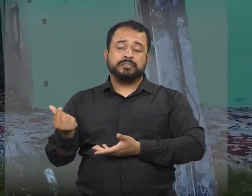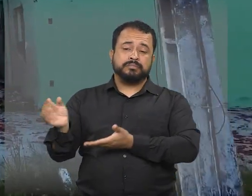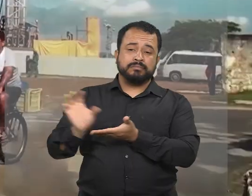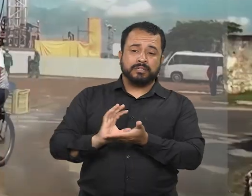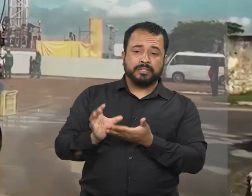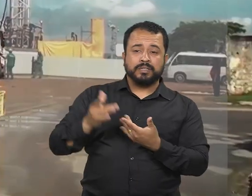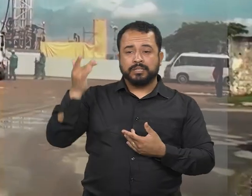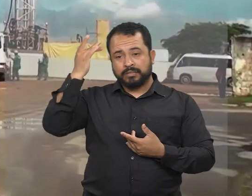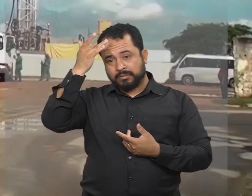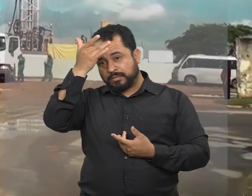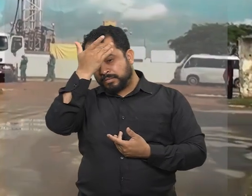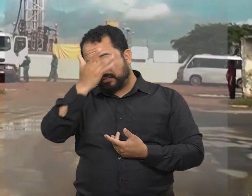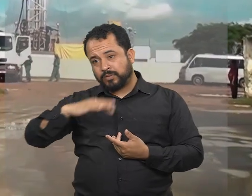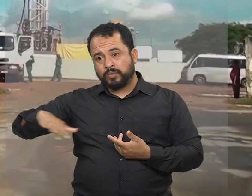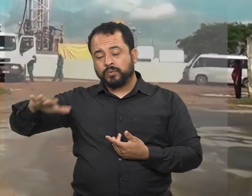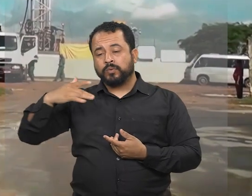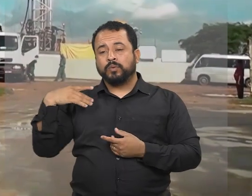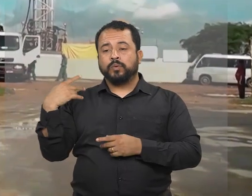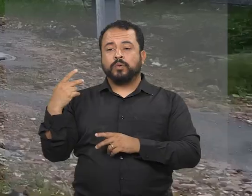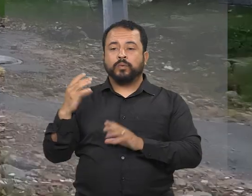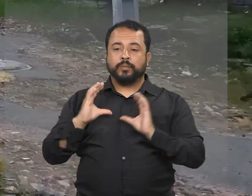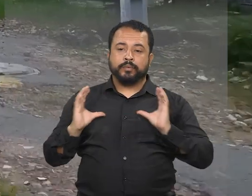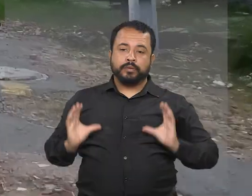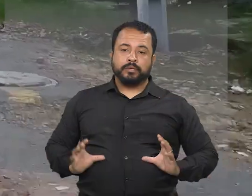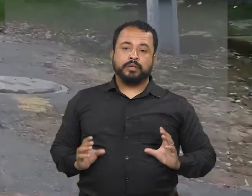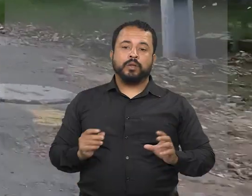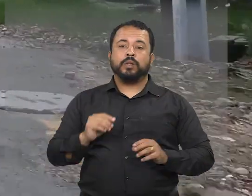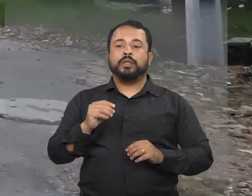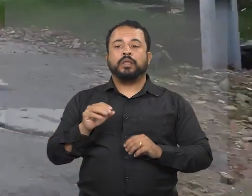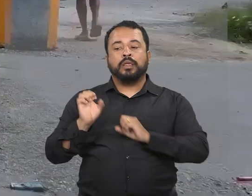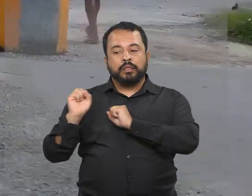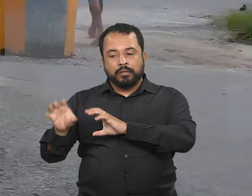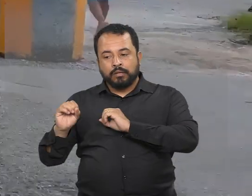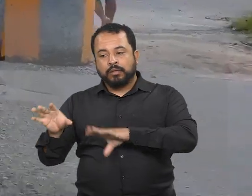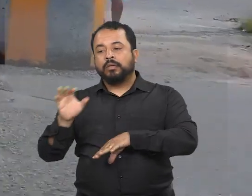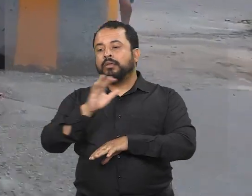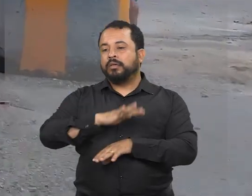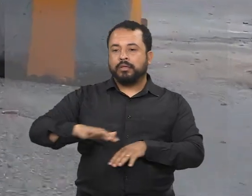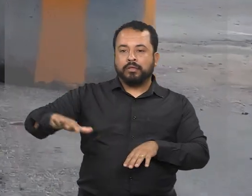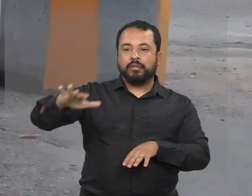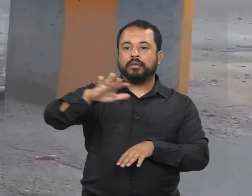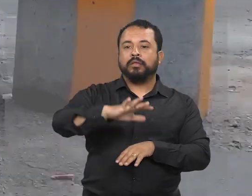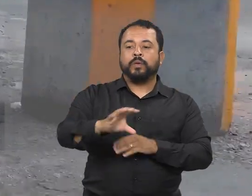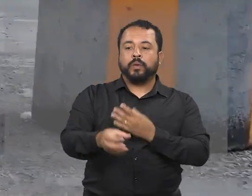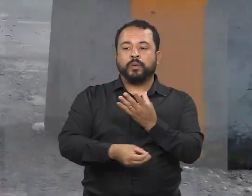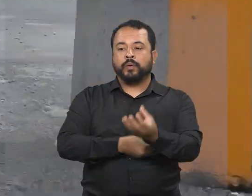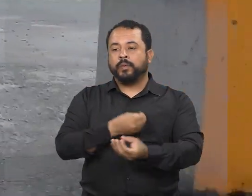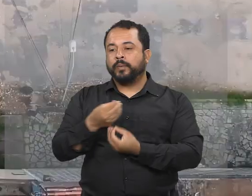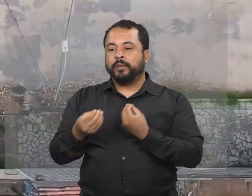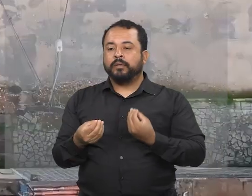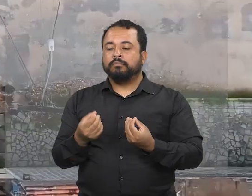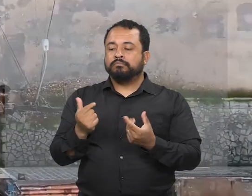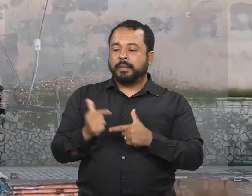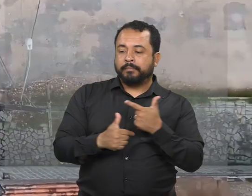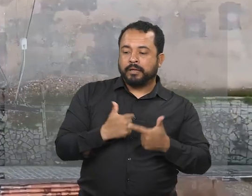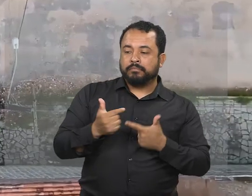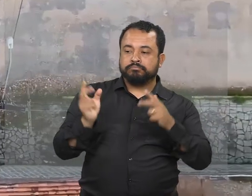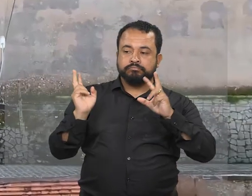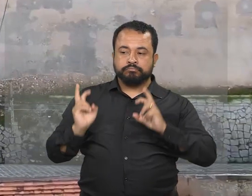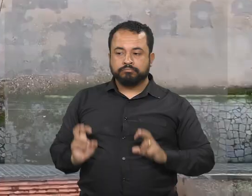de renda, saúde mental da comunidade e educação ambiental formaram a base inicial deste trabalho.